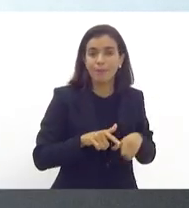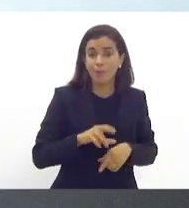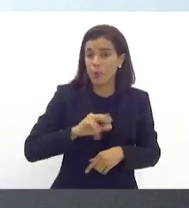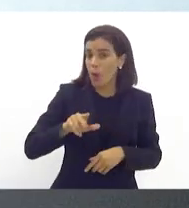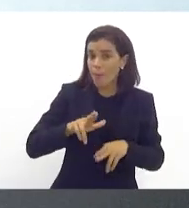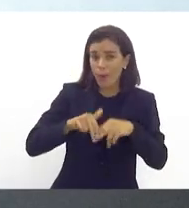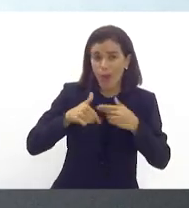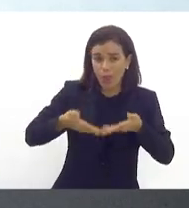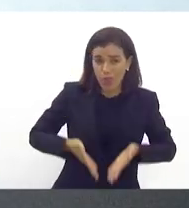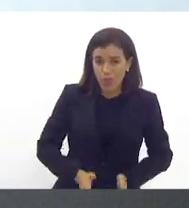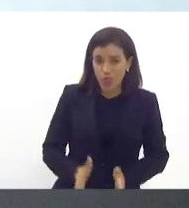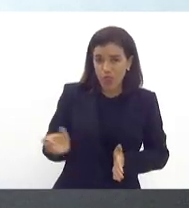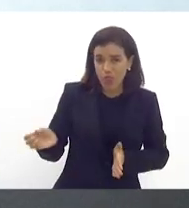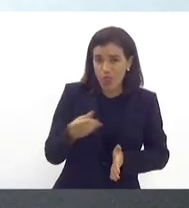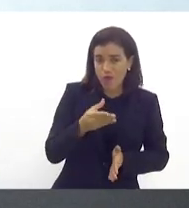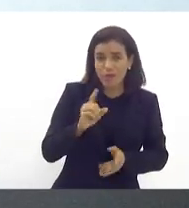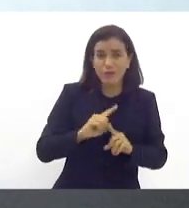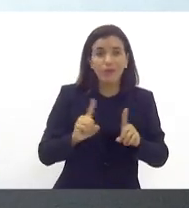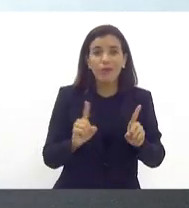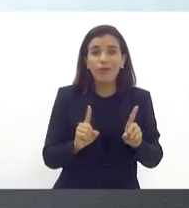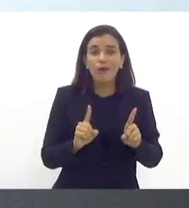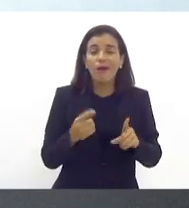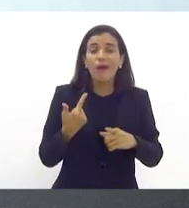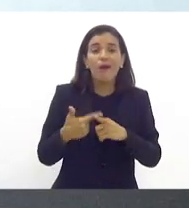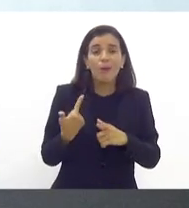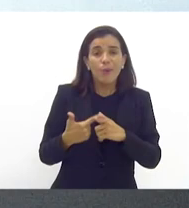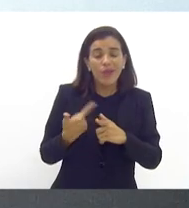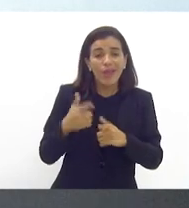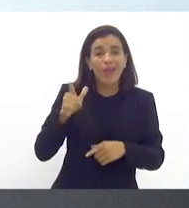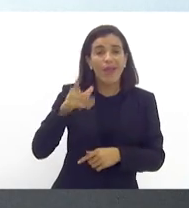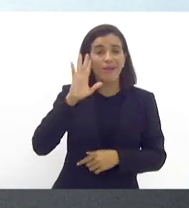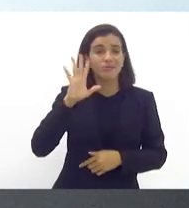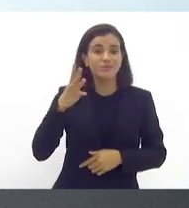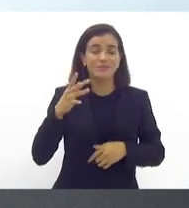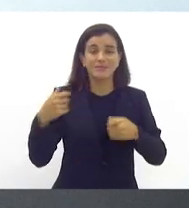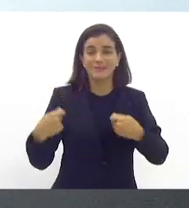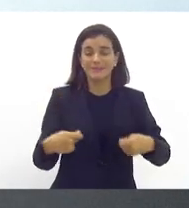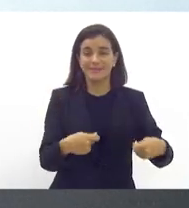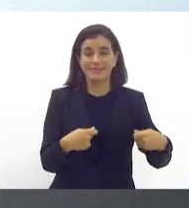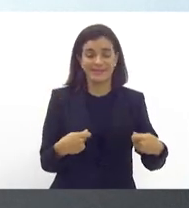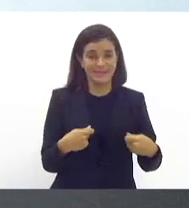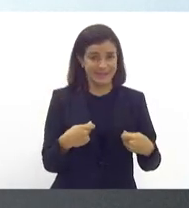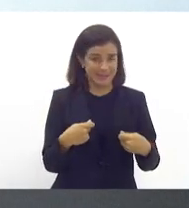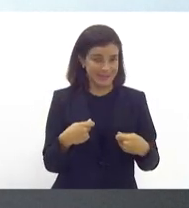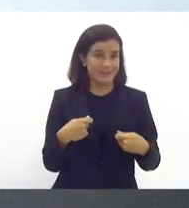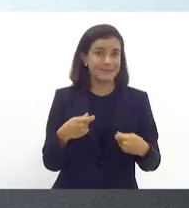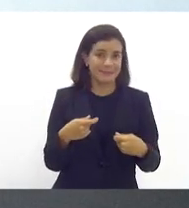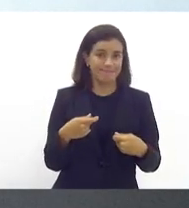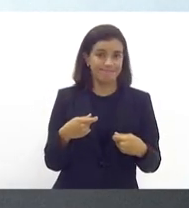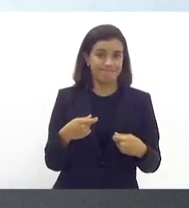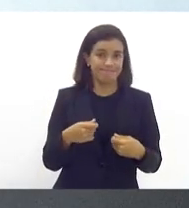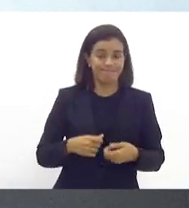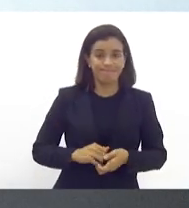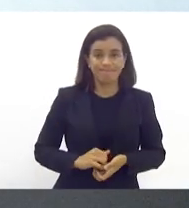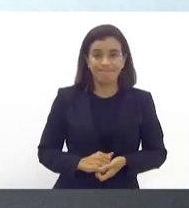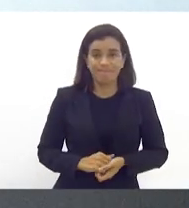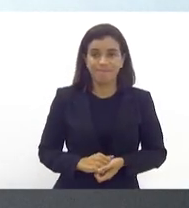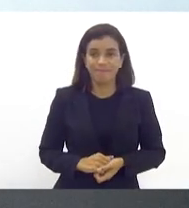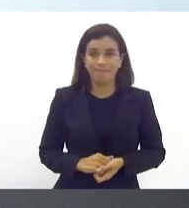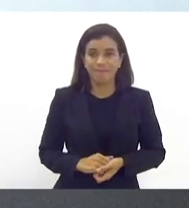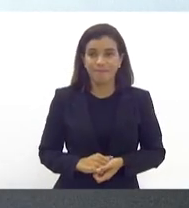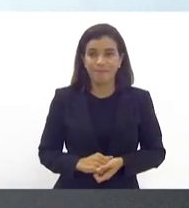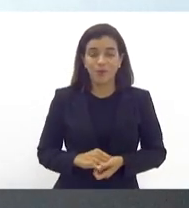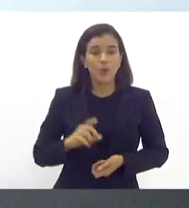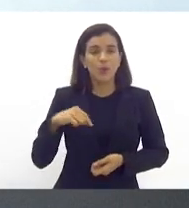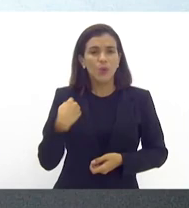crianças não na verdade é a luz que precisa ser dada é necessário o esclarecimento sendo feito o